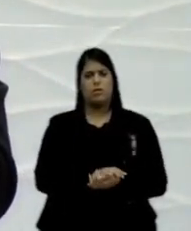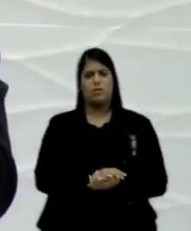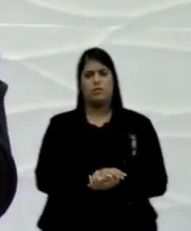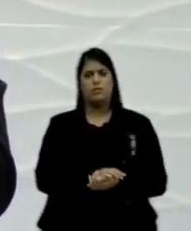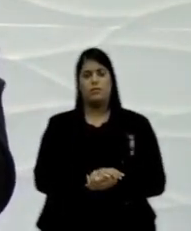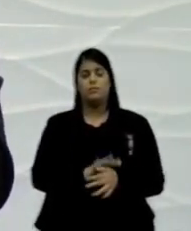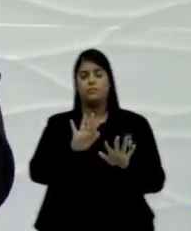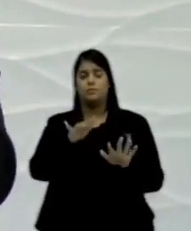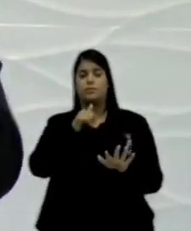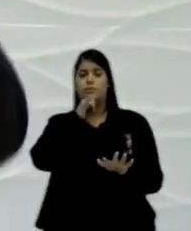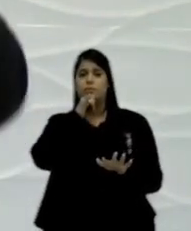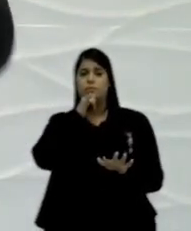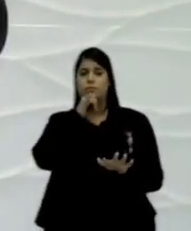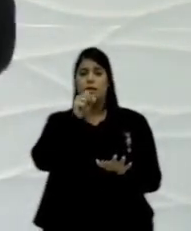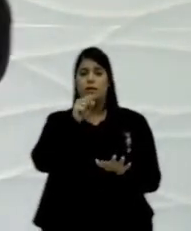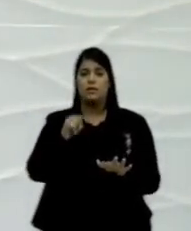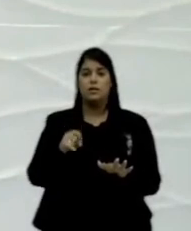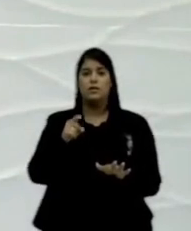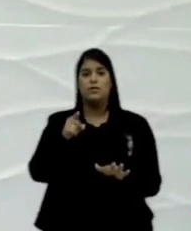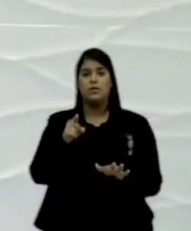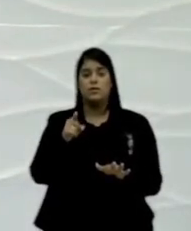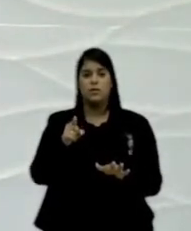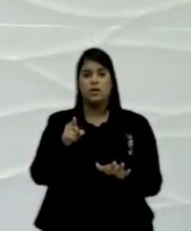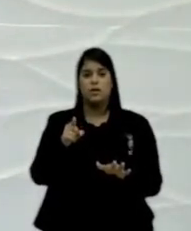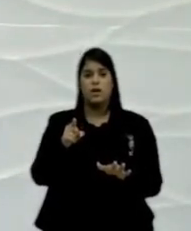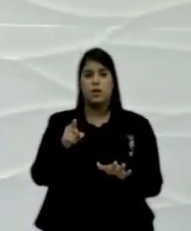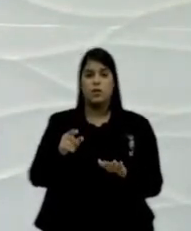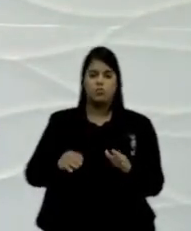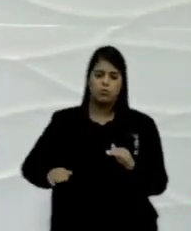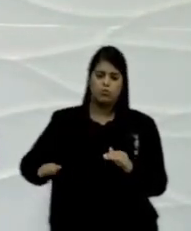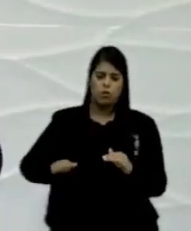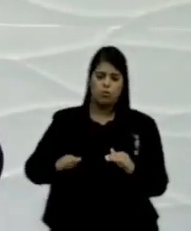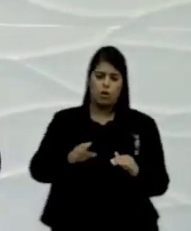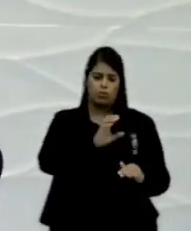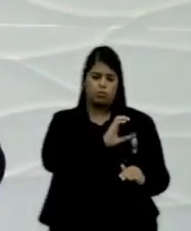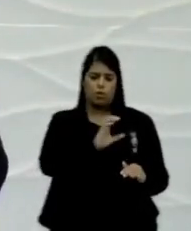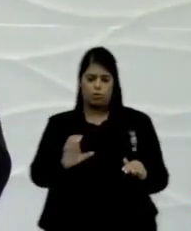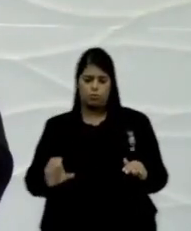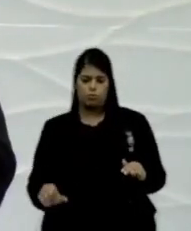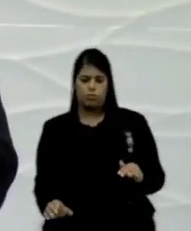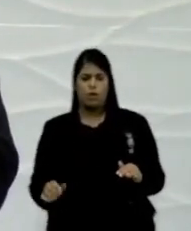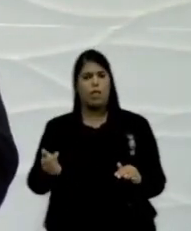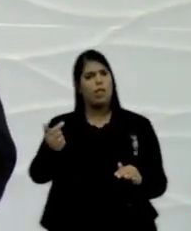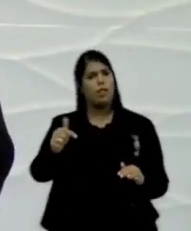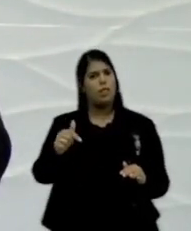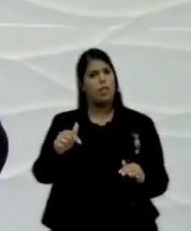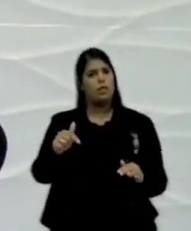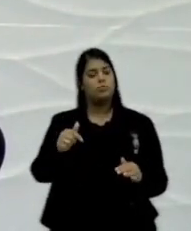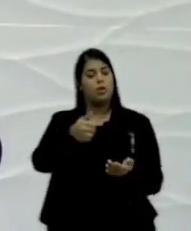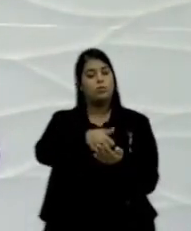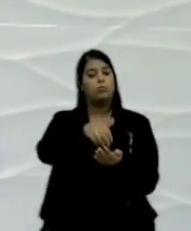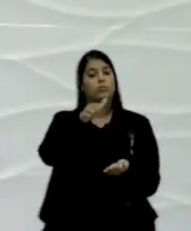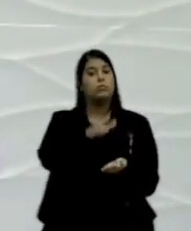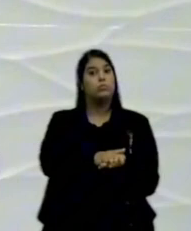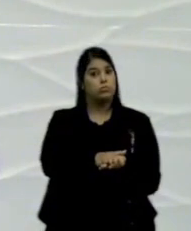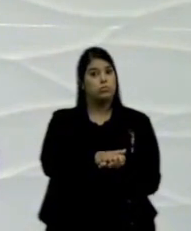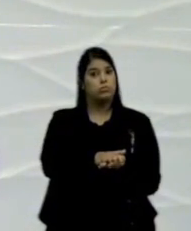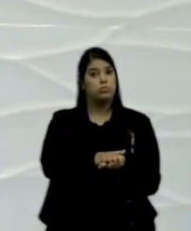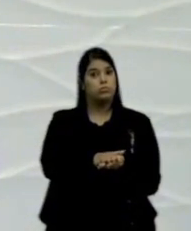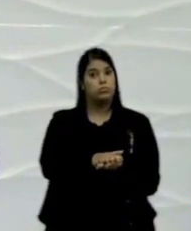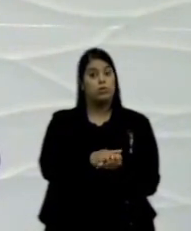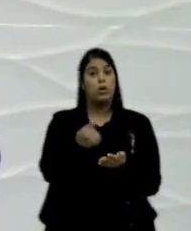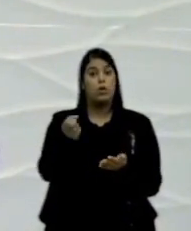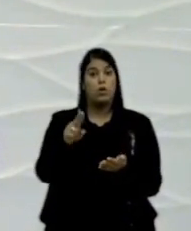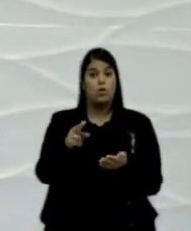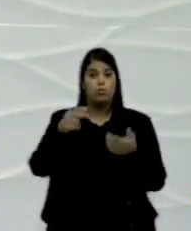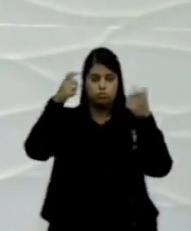Por exemplo, se você passar sem o cinto, já chega a multa. Se passar sem o capacete, já chega